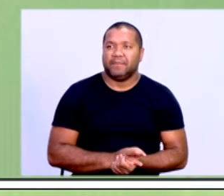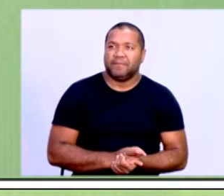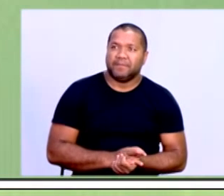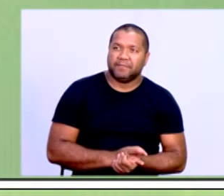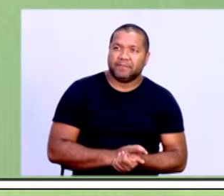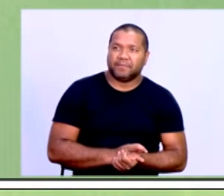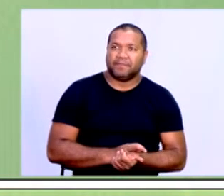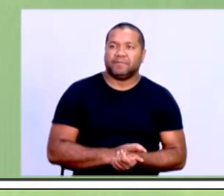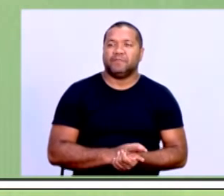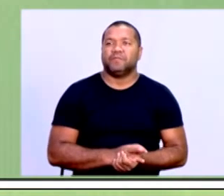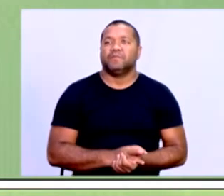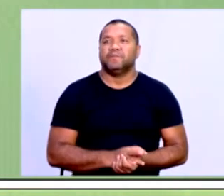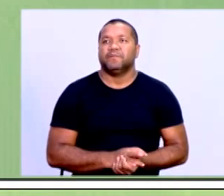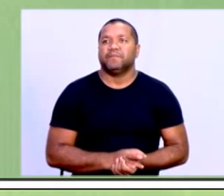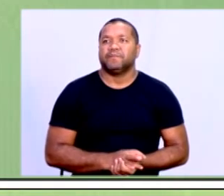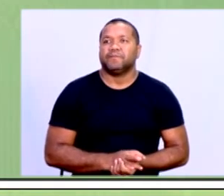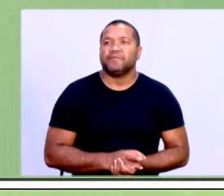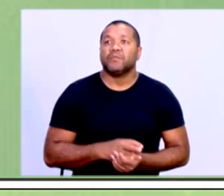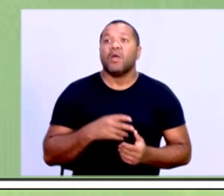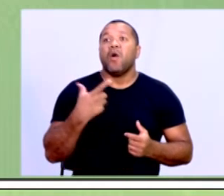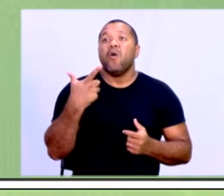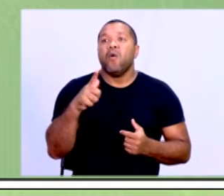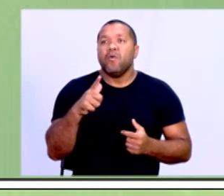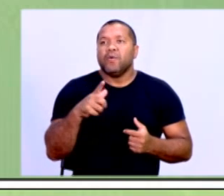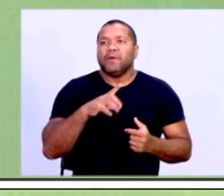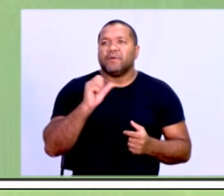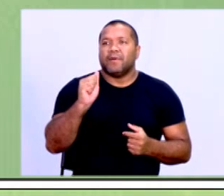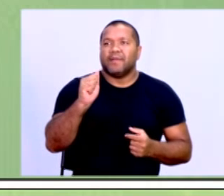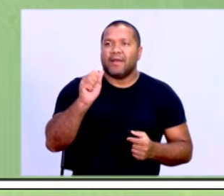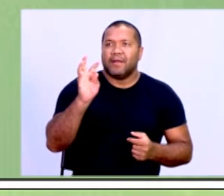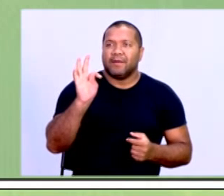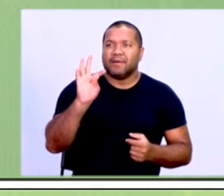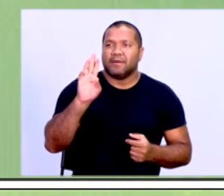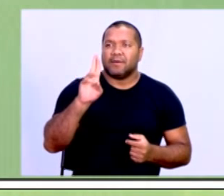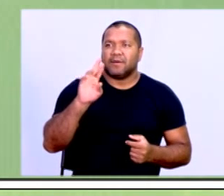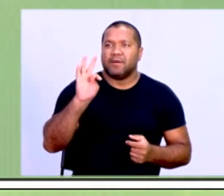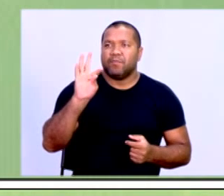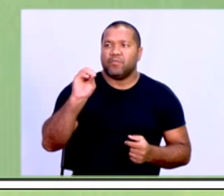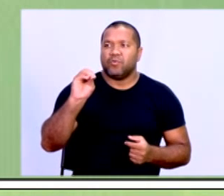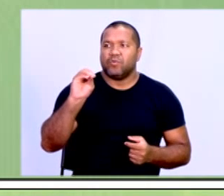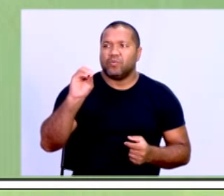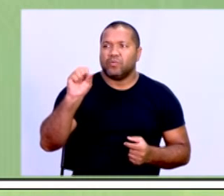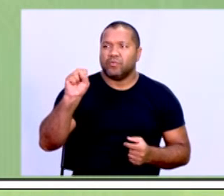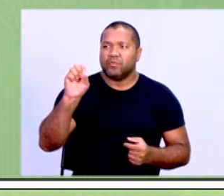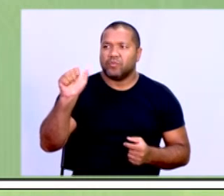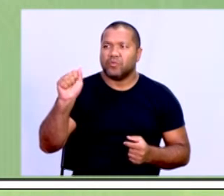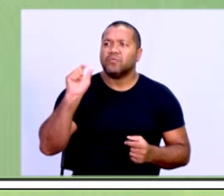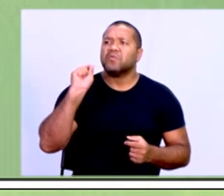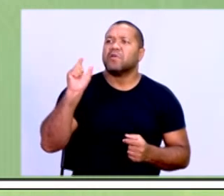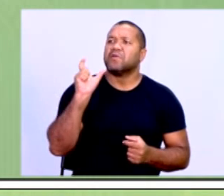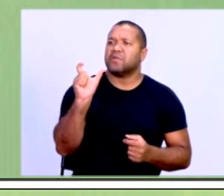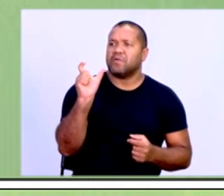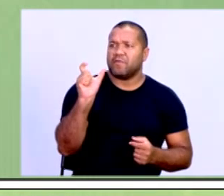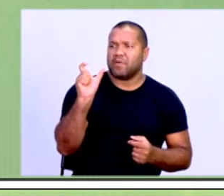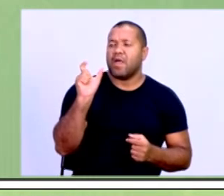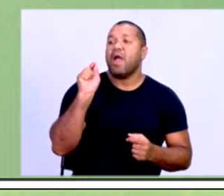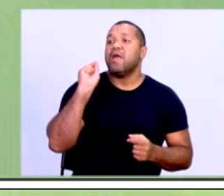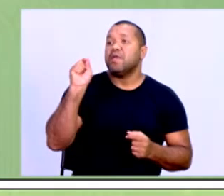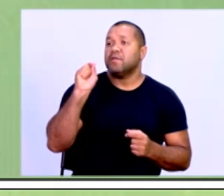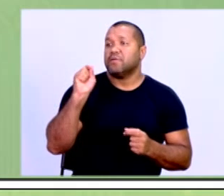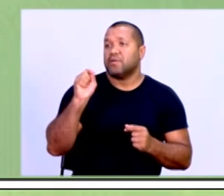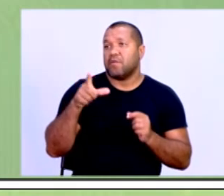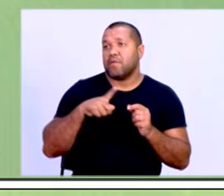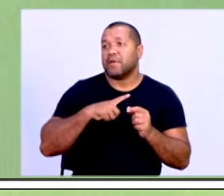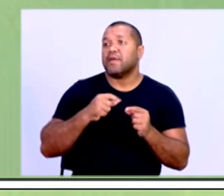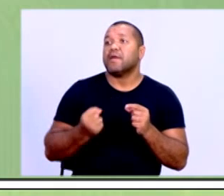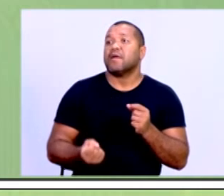Próximo componente da orientada a objetos são os atributos. O que são os atributos? São as propriedades